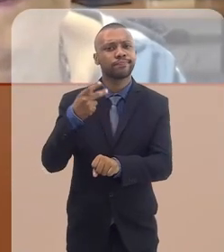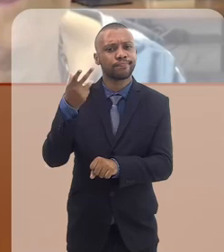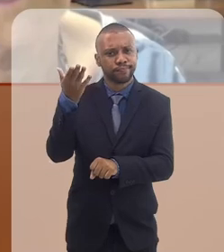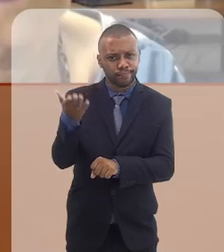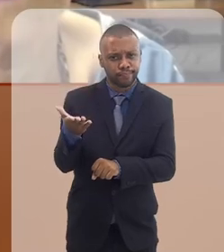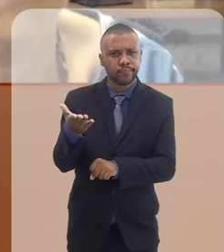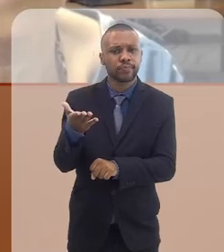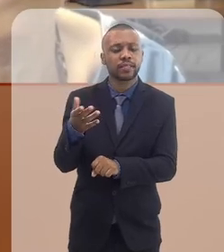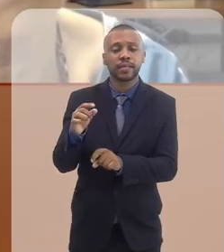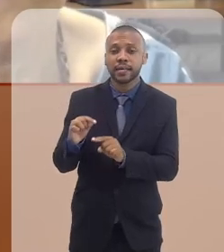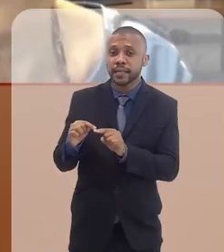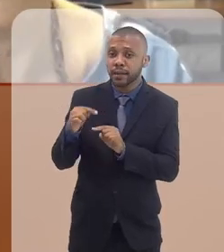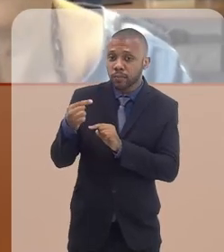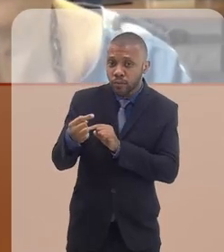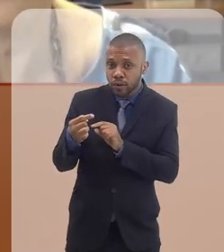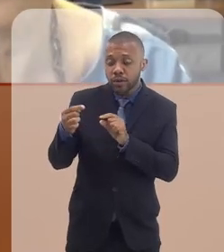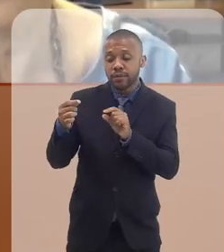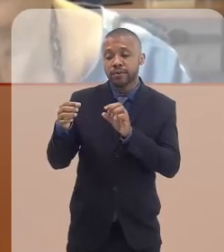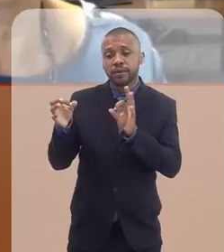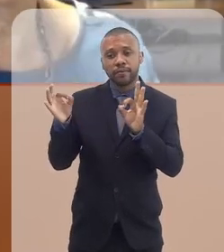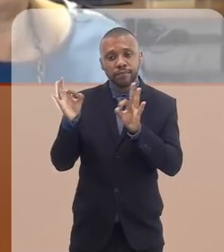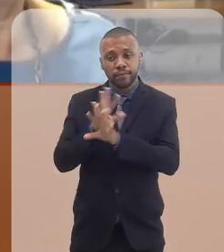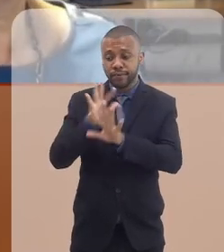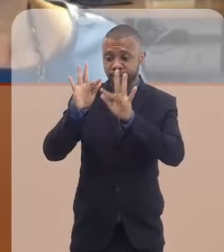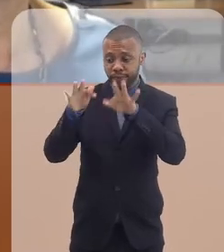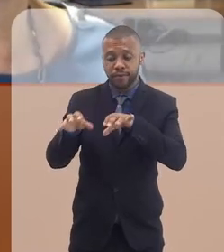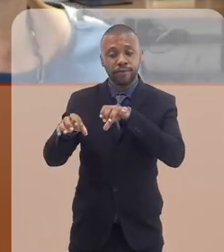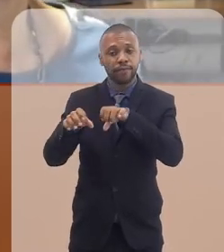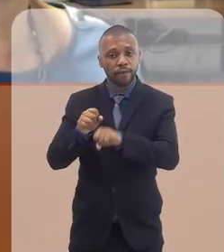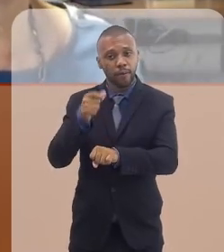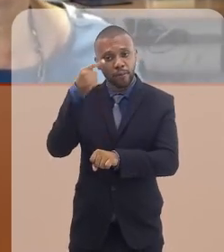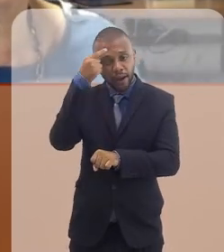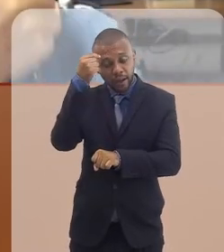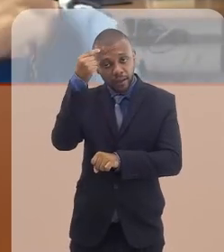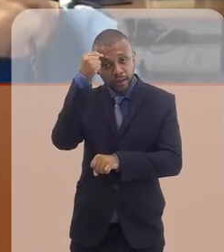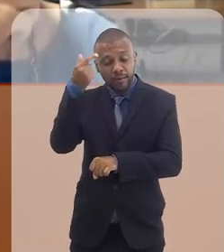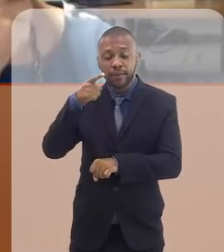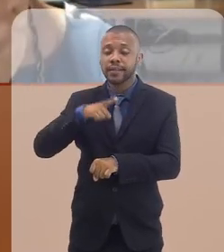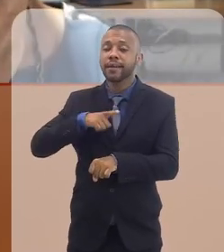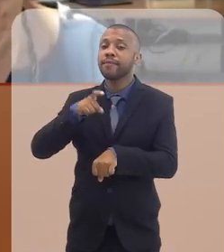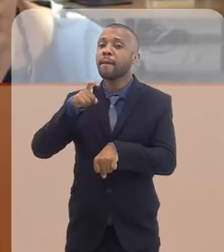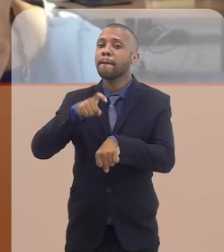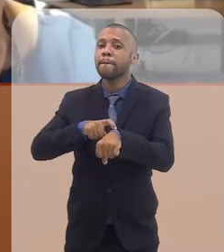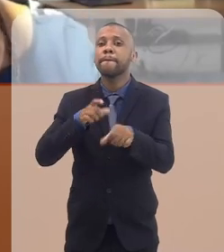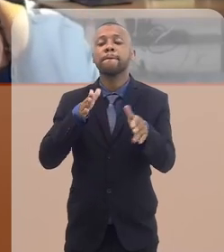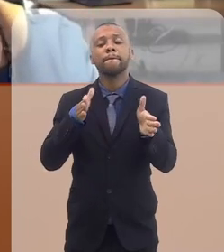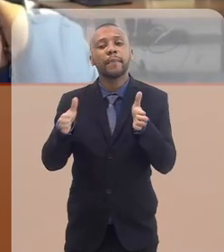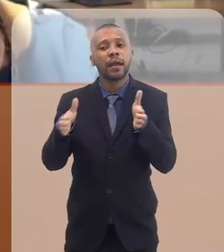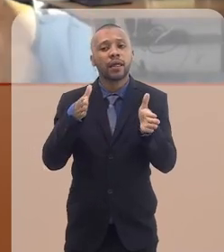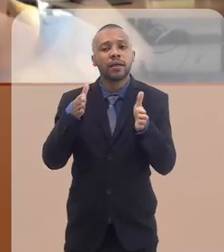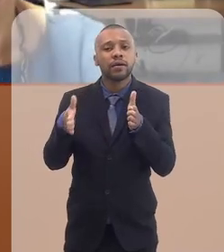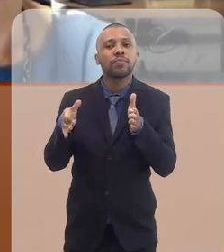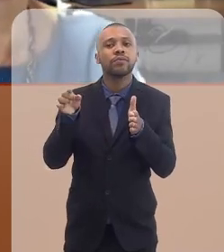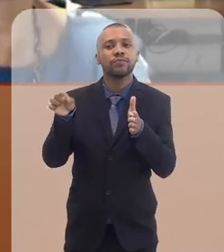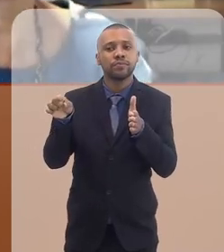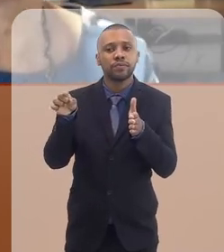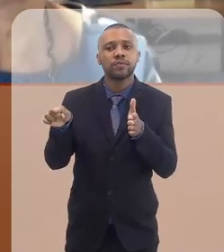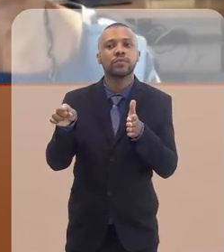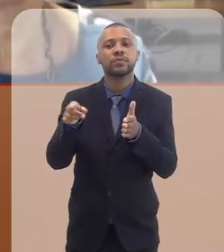sobre a sua formação, né, depois de fazer a graduação, houve o período